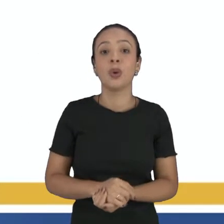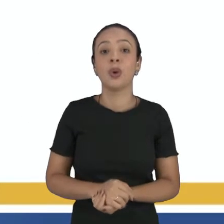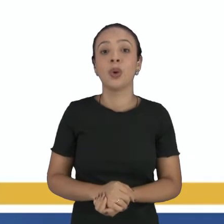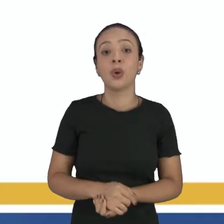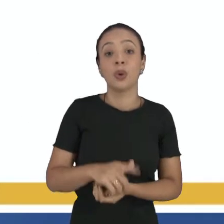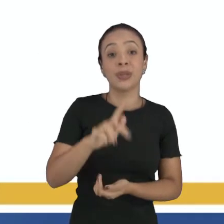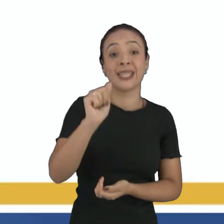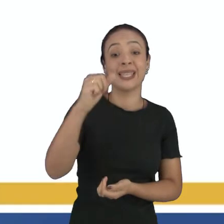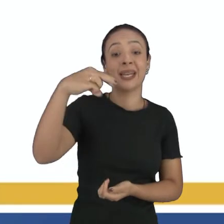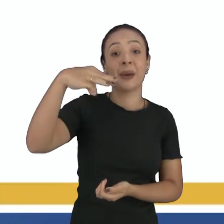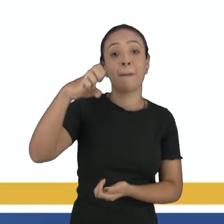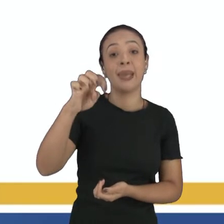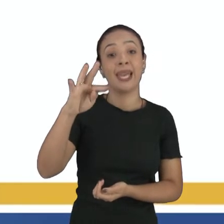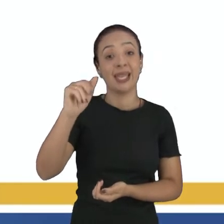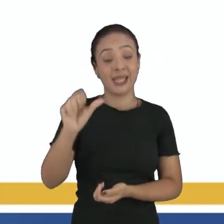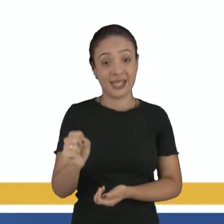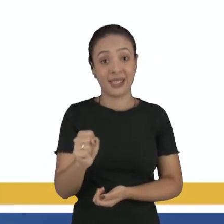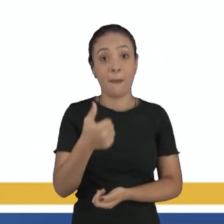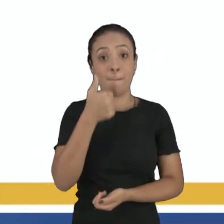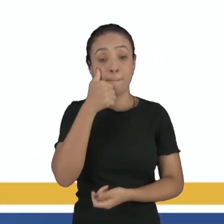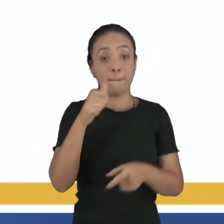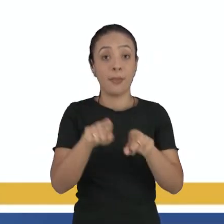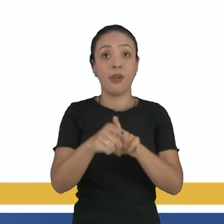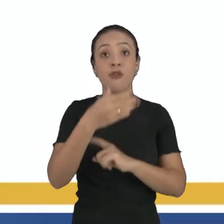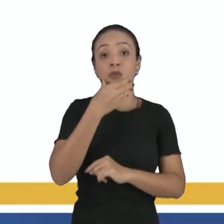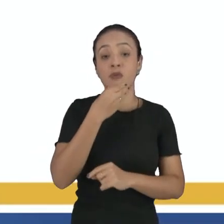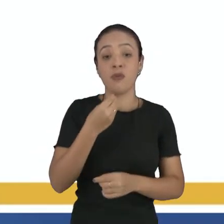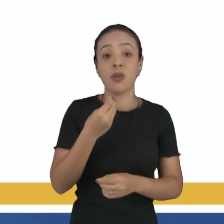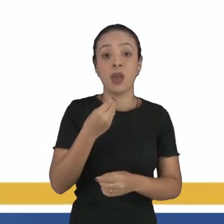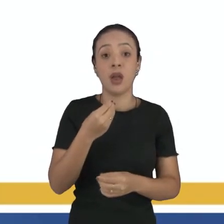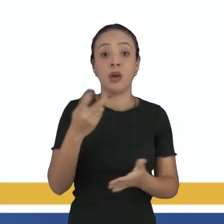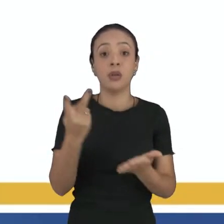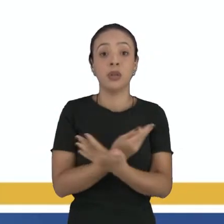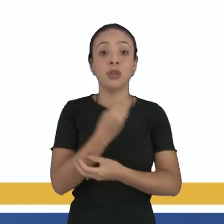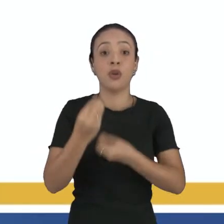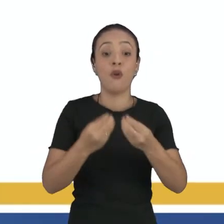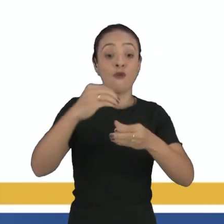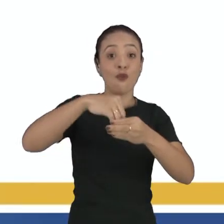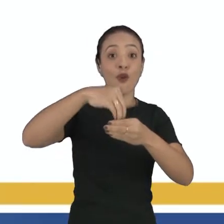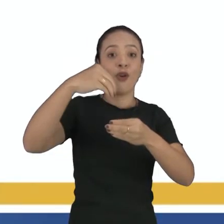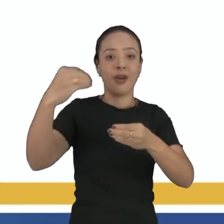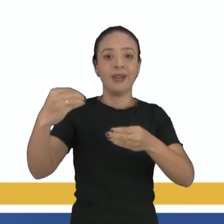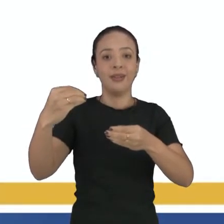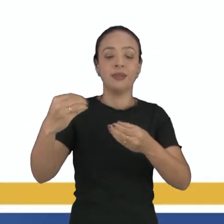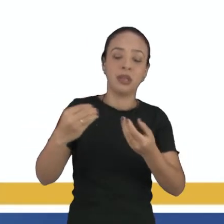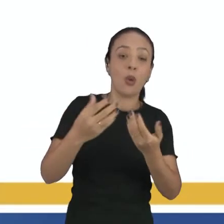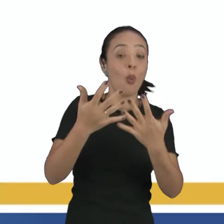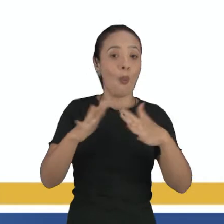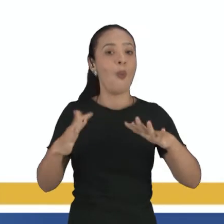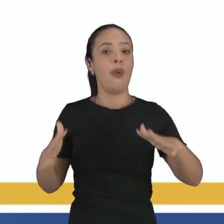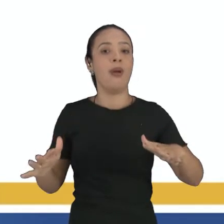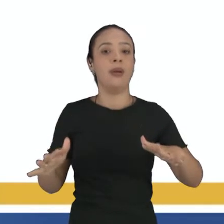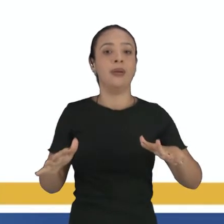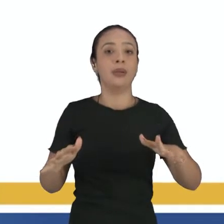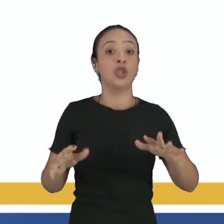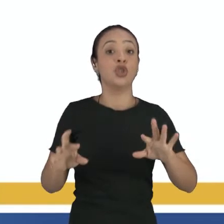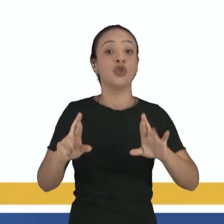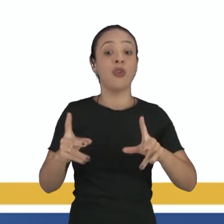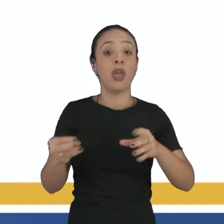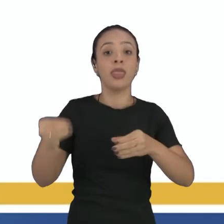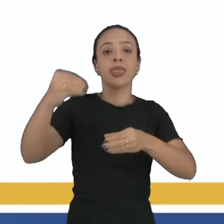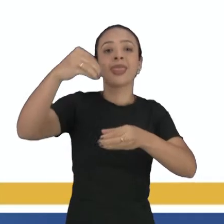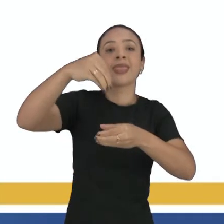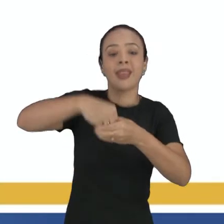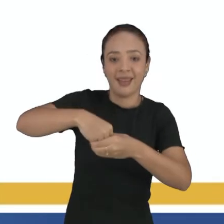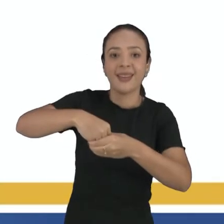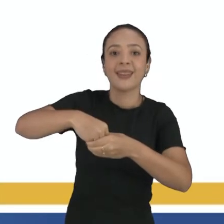masculino e feminino, eles se fecundam no ambiente externo, geralmente no ambiente aquoso, né, com água. A fecundação interna, né, o próprio